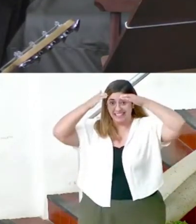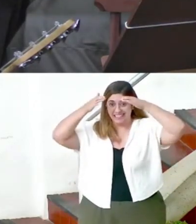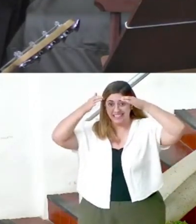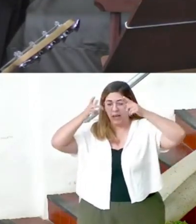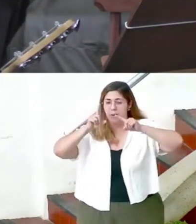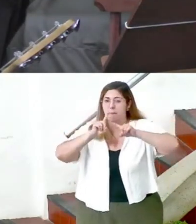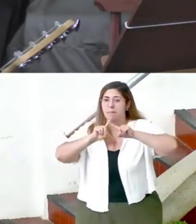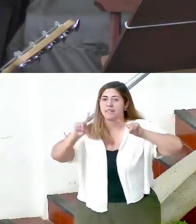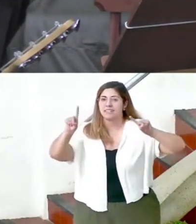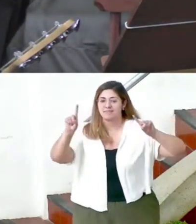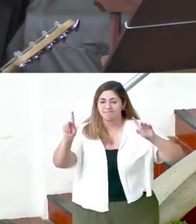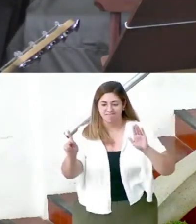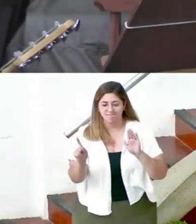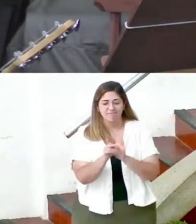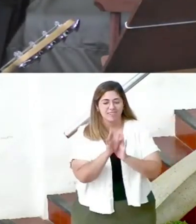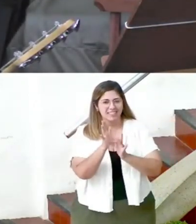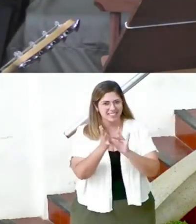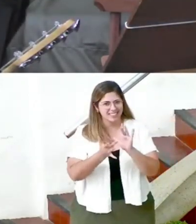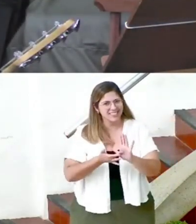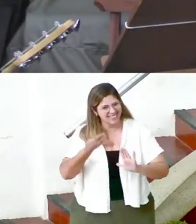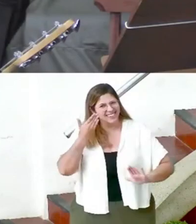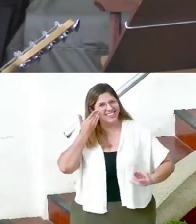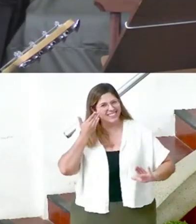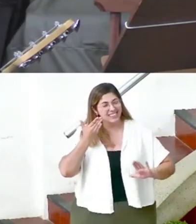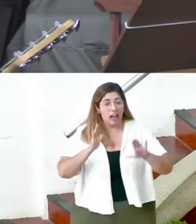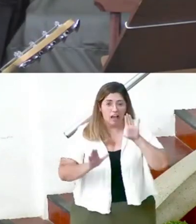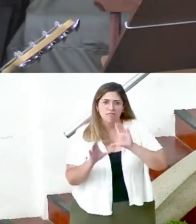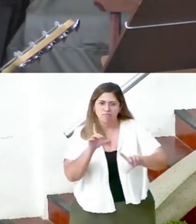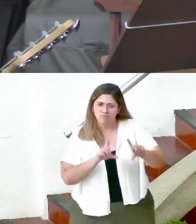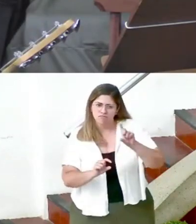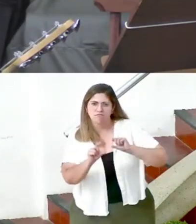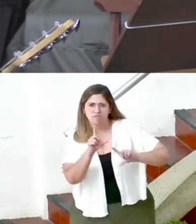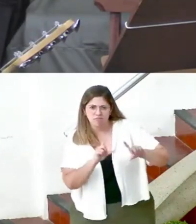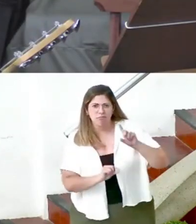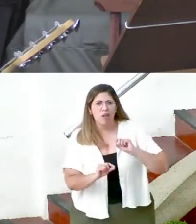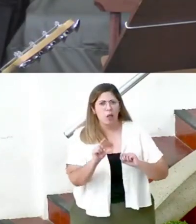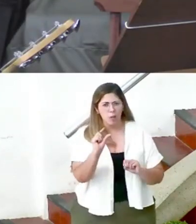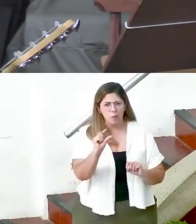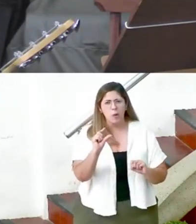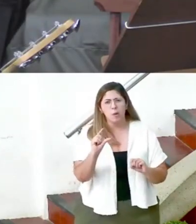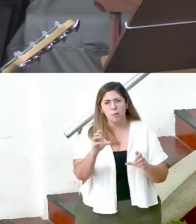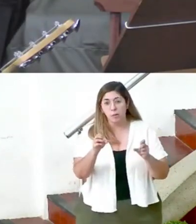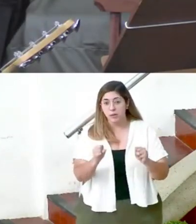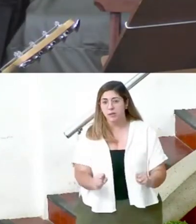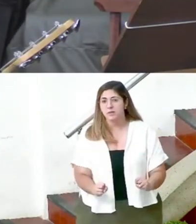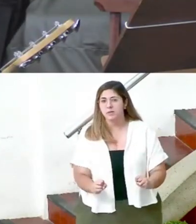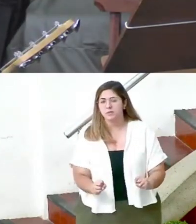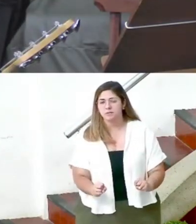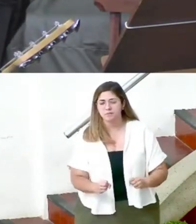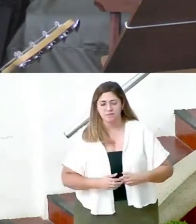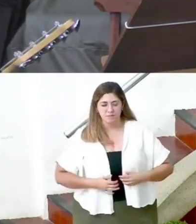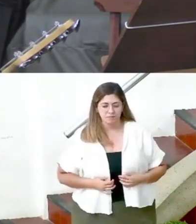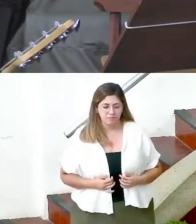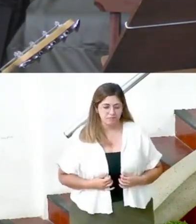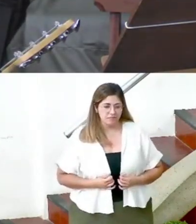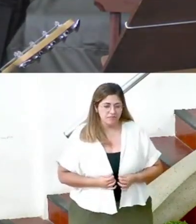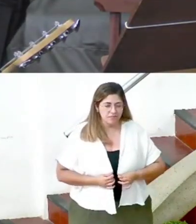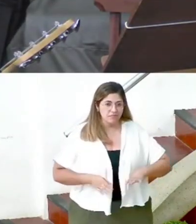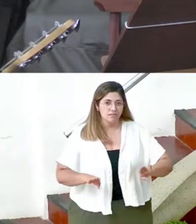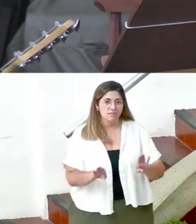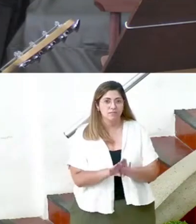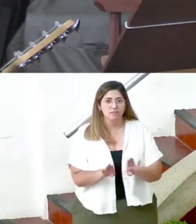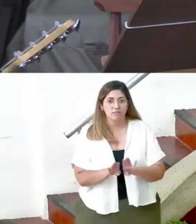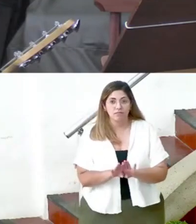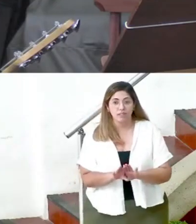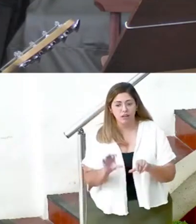Jesus Cristo. Então, alguns poderosos foram chamados, mas eles foram nocauteados no seu poder. Seja o caso de